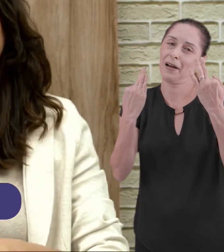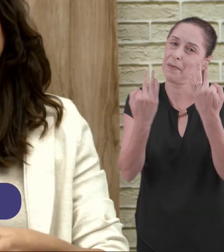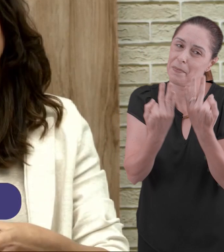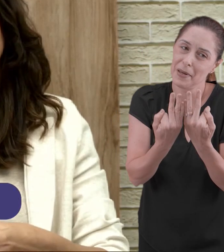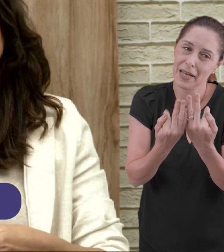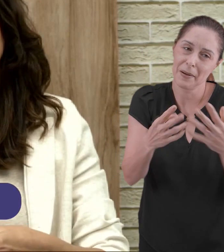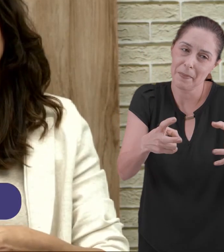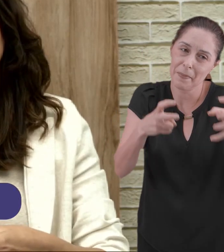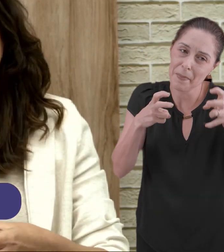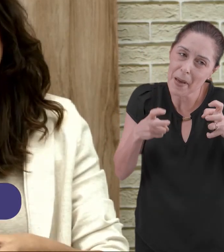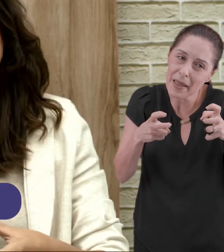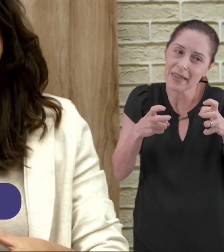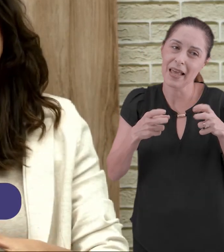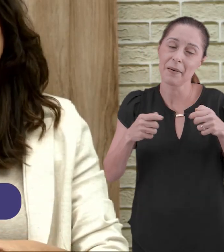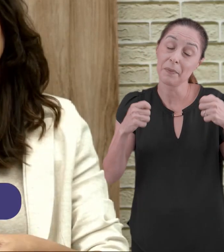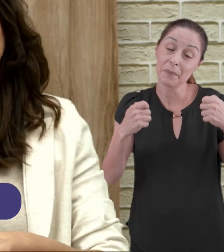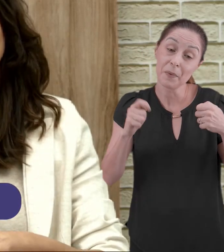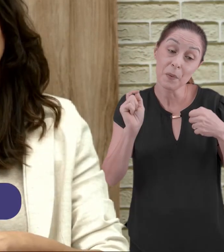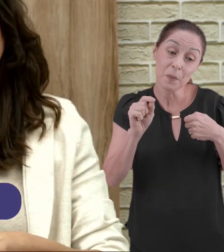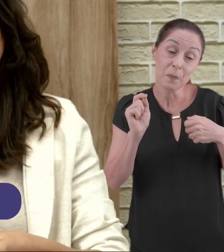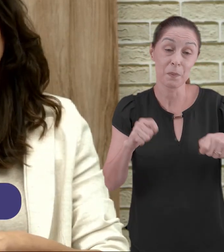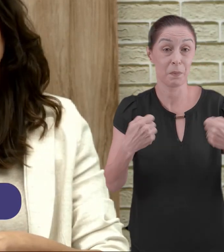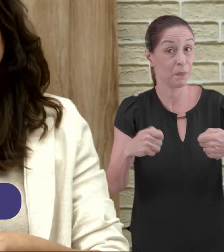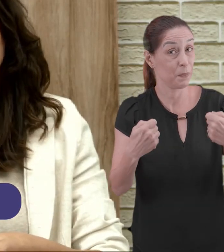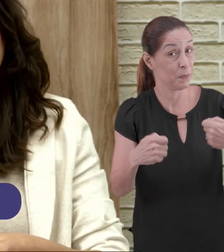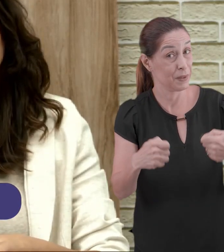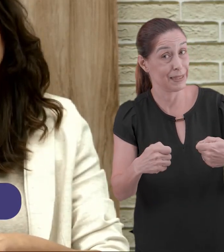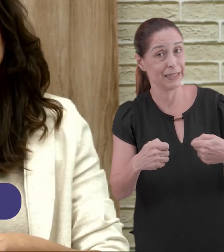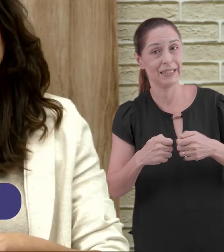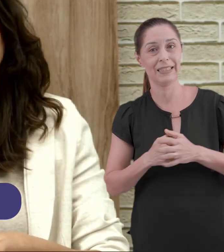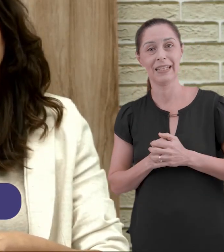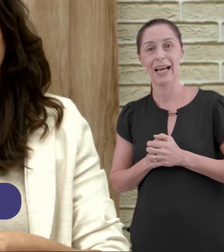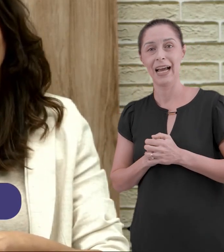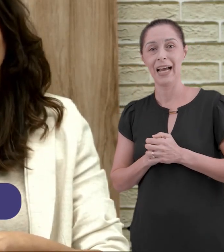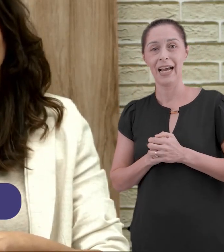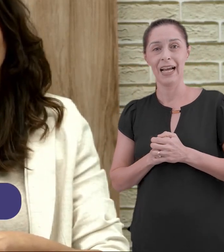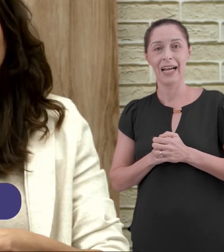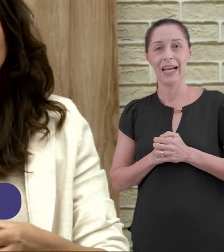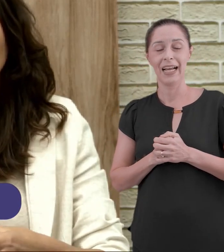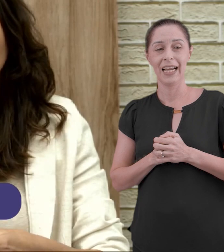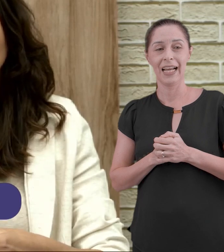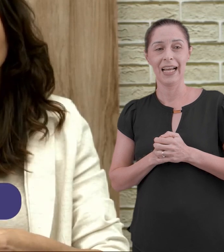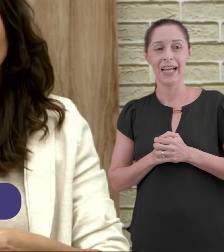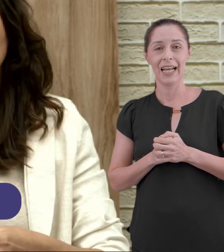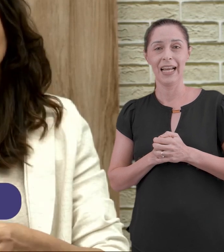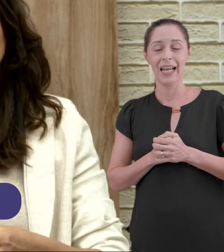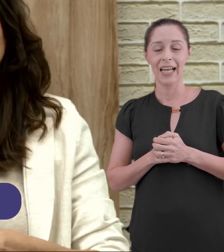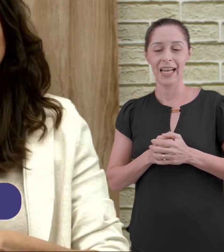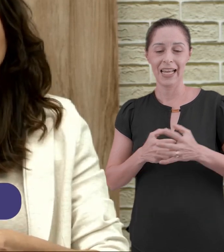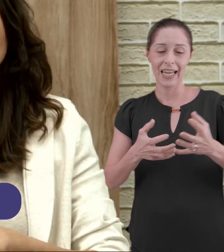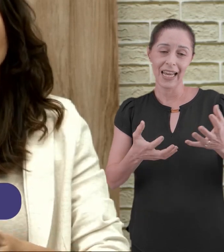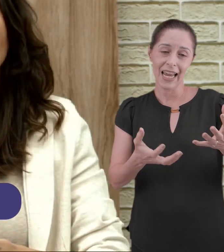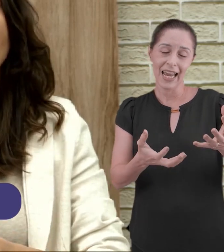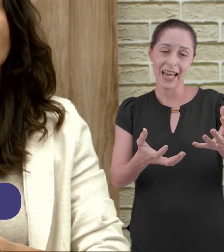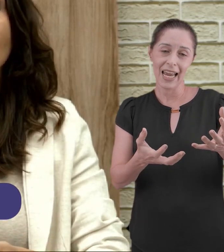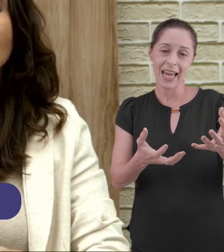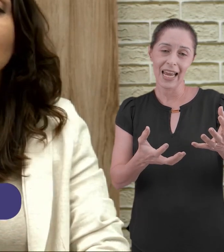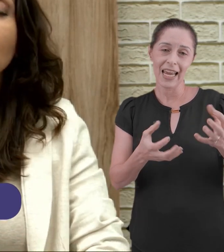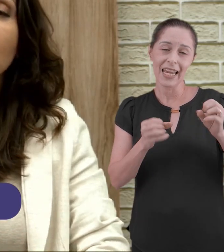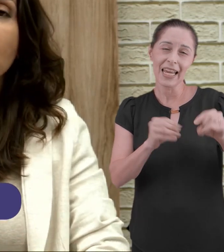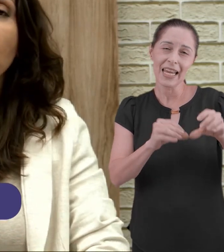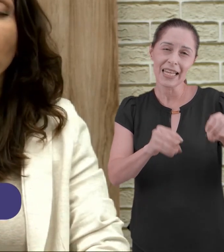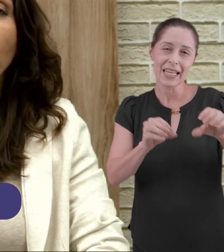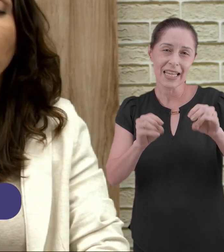né? E busque mesmo fazer um trabalho que atenda as famílias e também